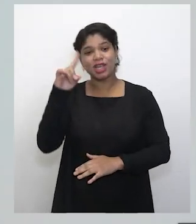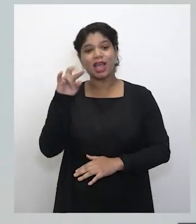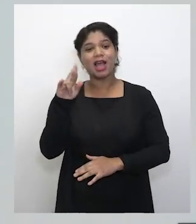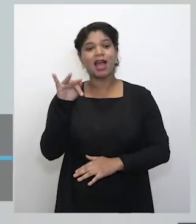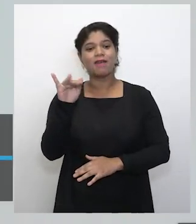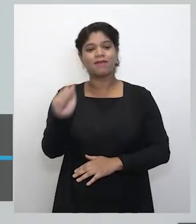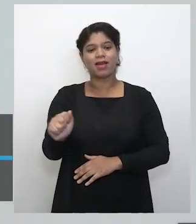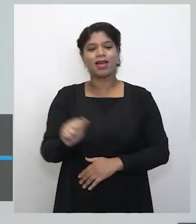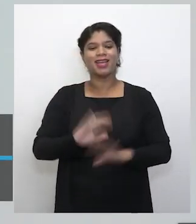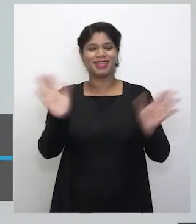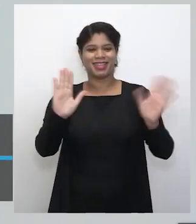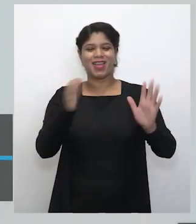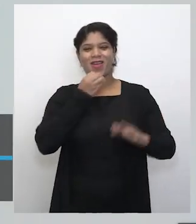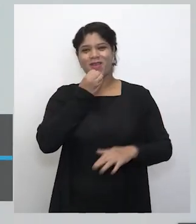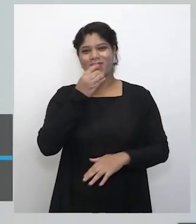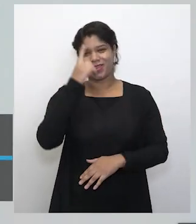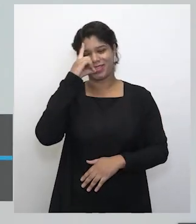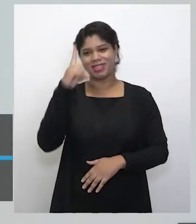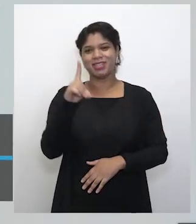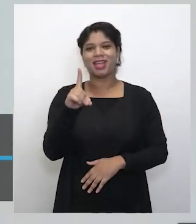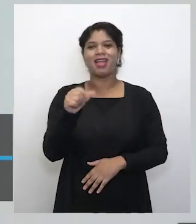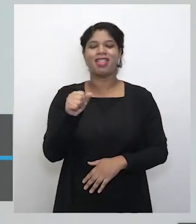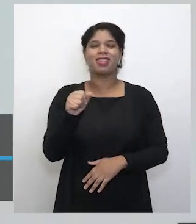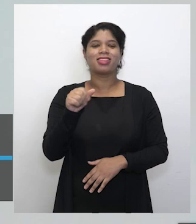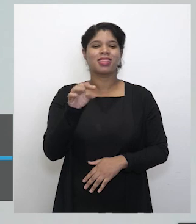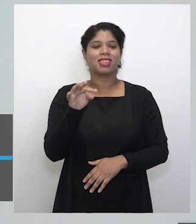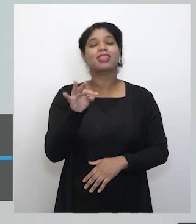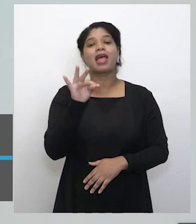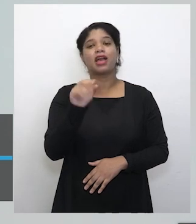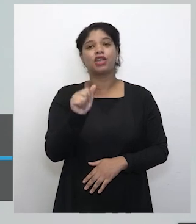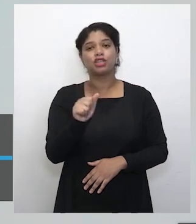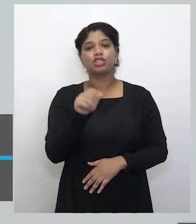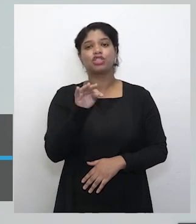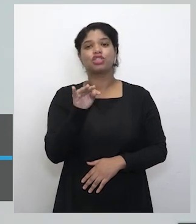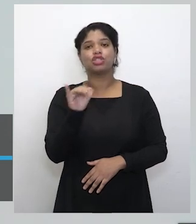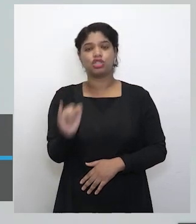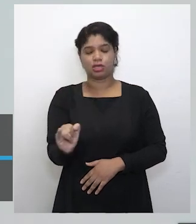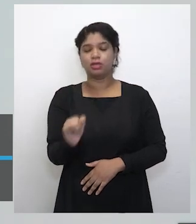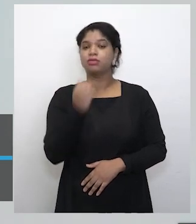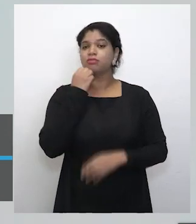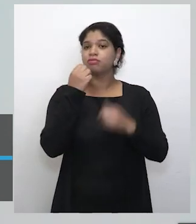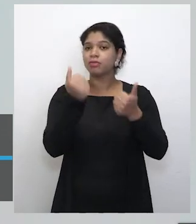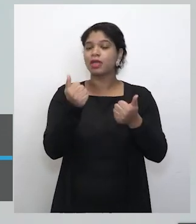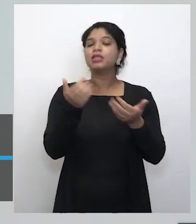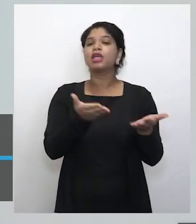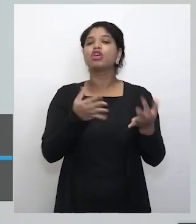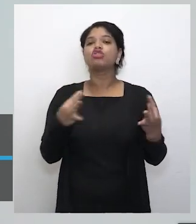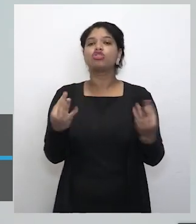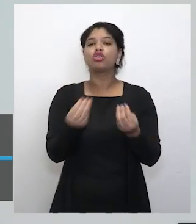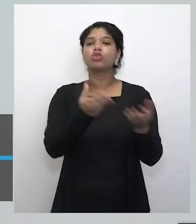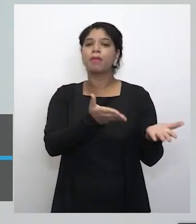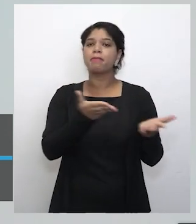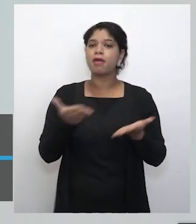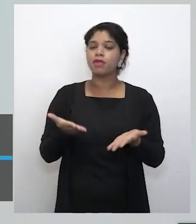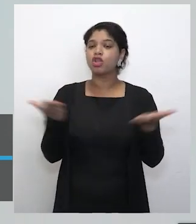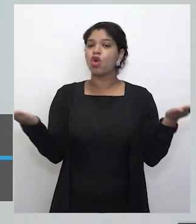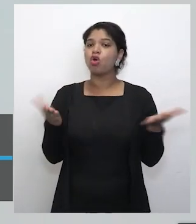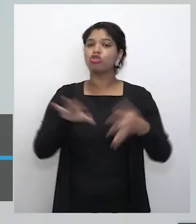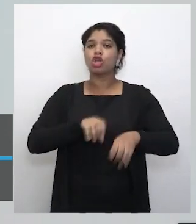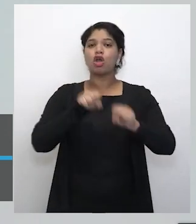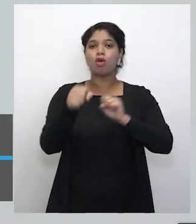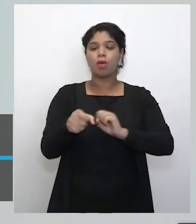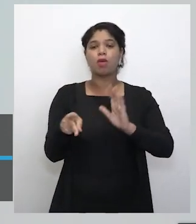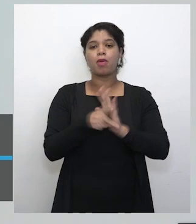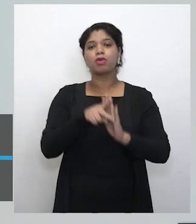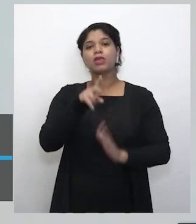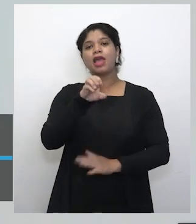Bom dia, Tati. Tudo bem? Sejam todos bem-vindas e bem-vindos aqui à nossa formação do